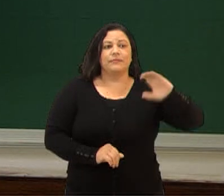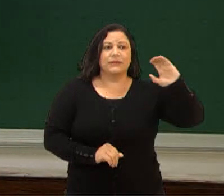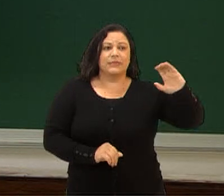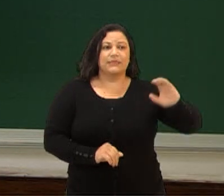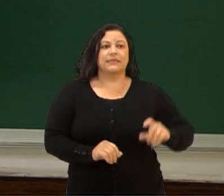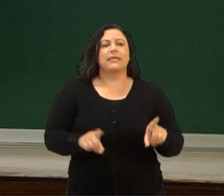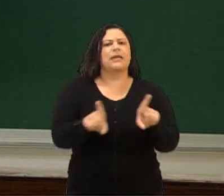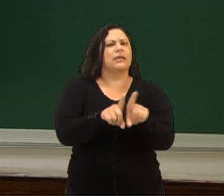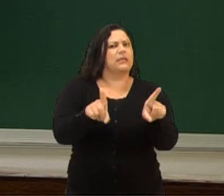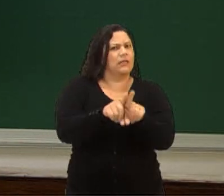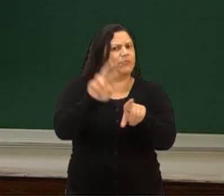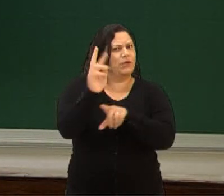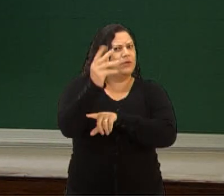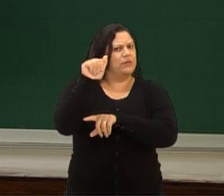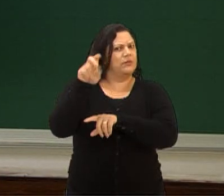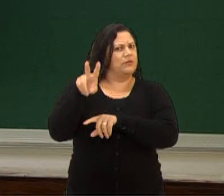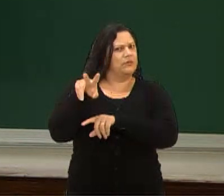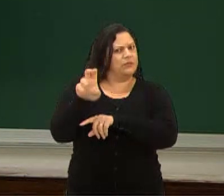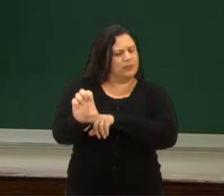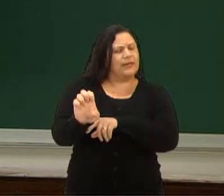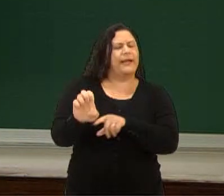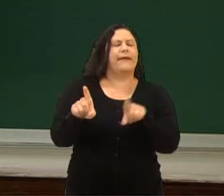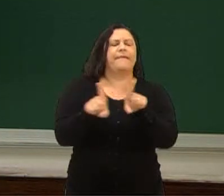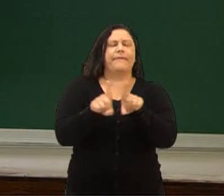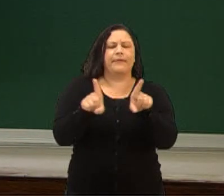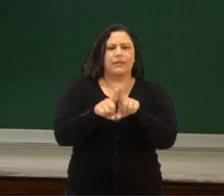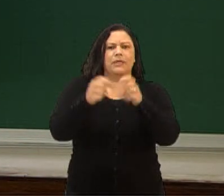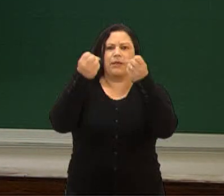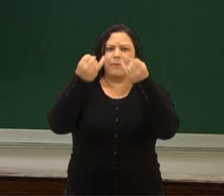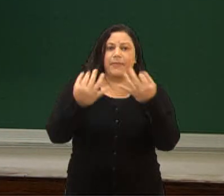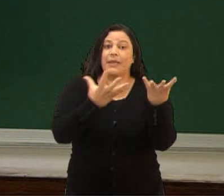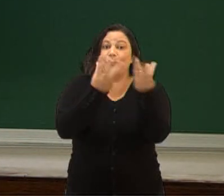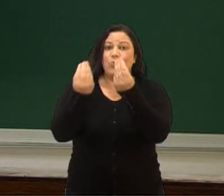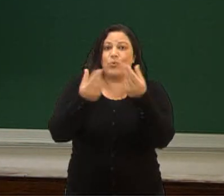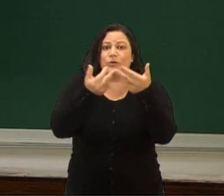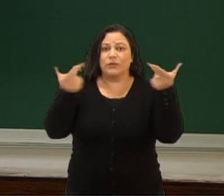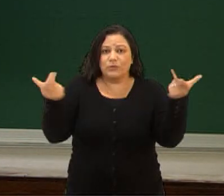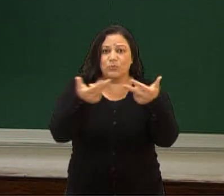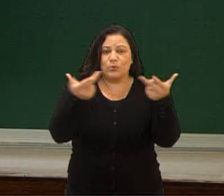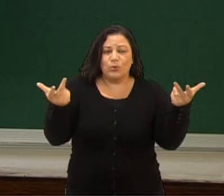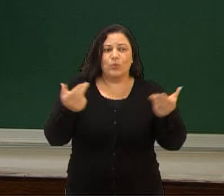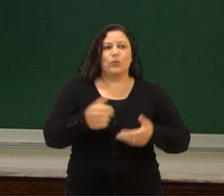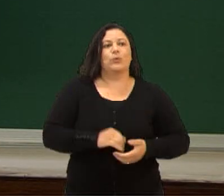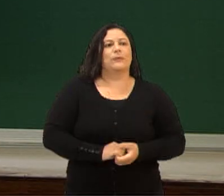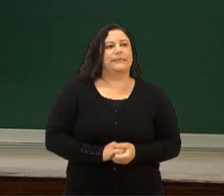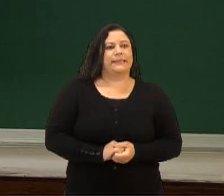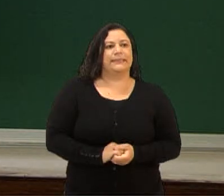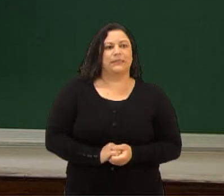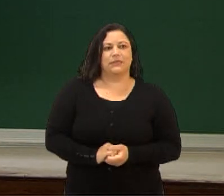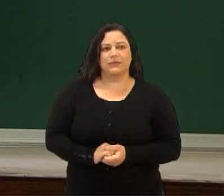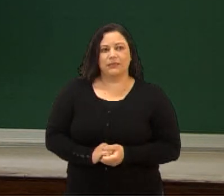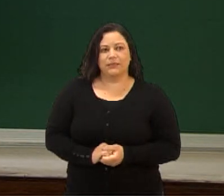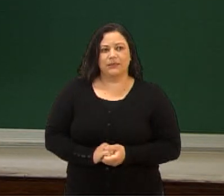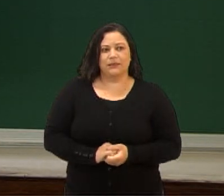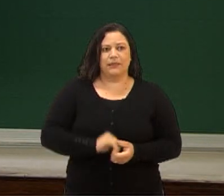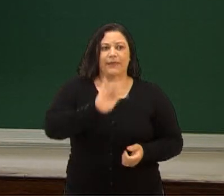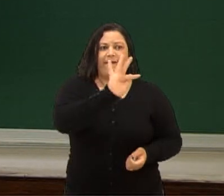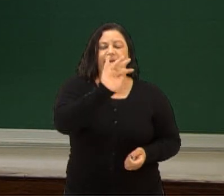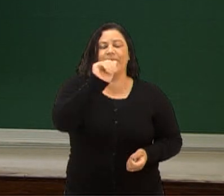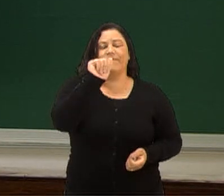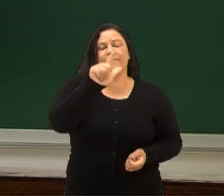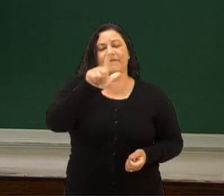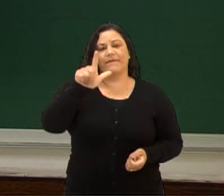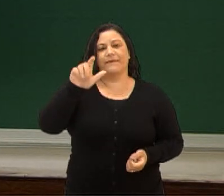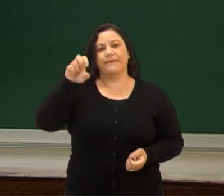também, porque a gente está falando dos provérbios, estão no plural. Então, ó, men more have